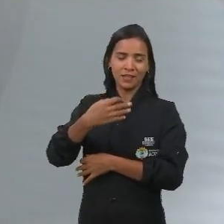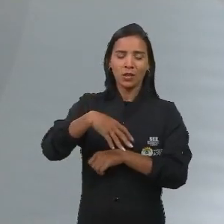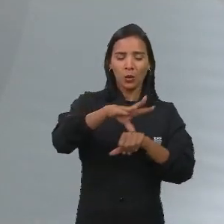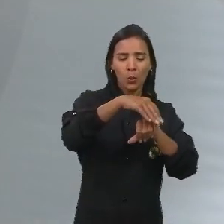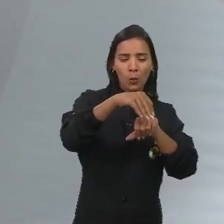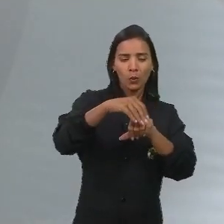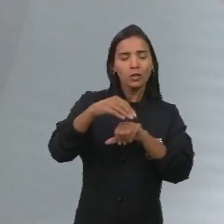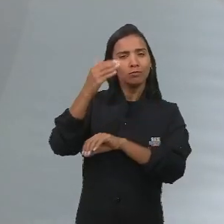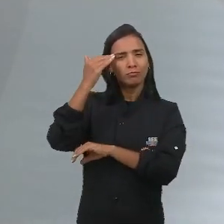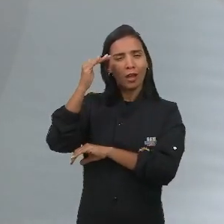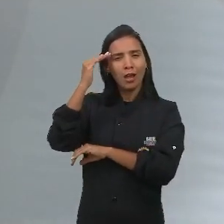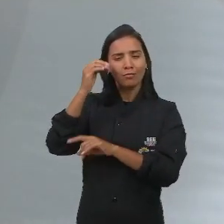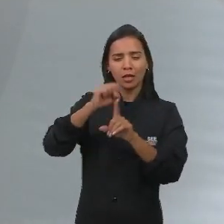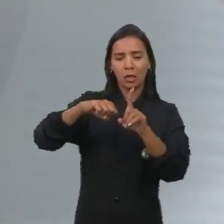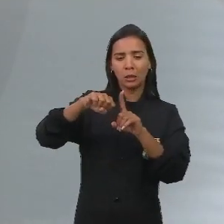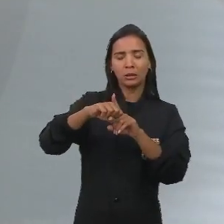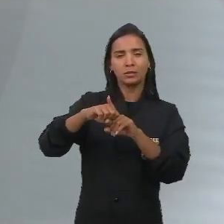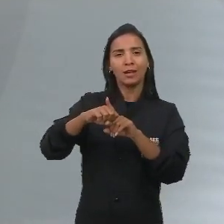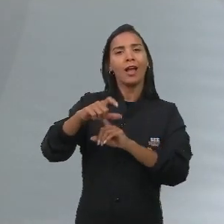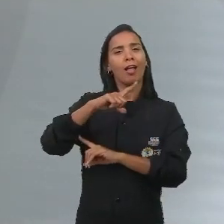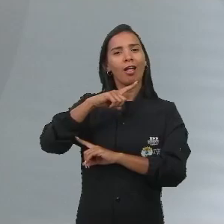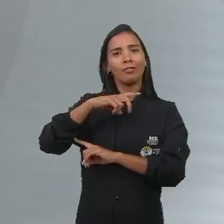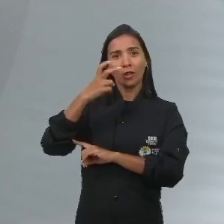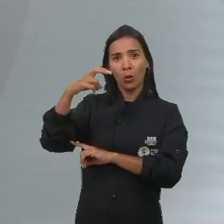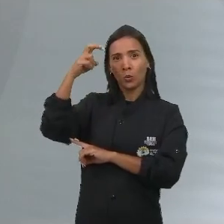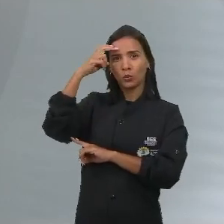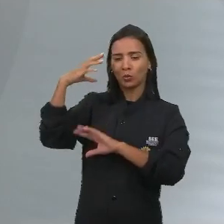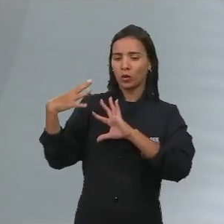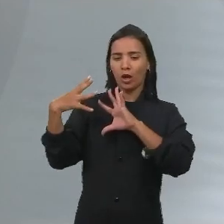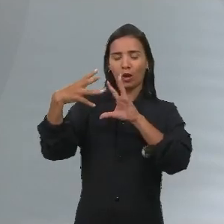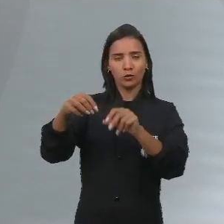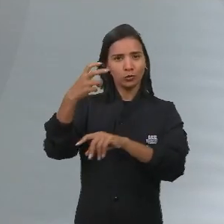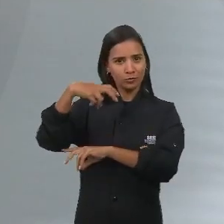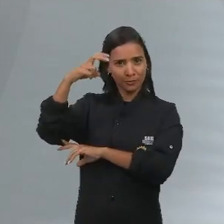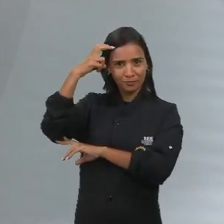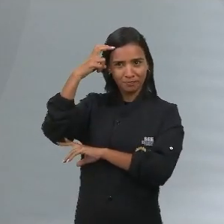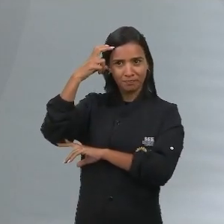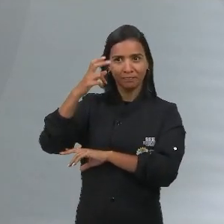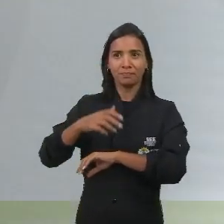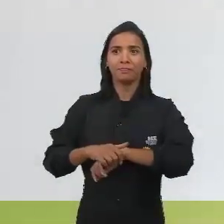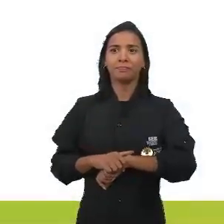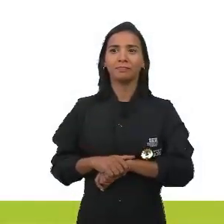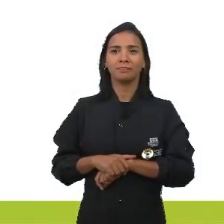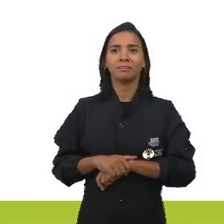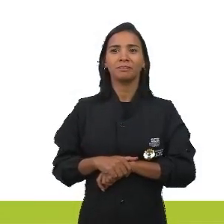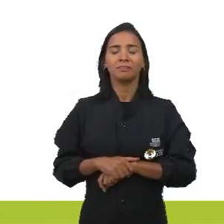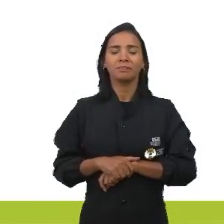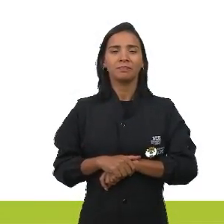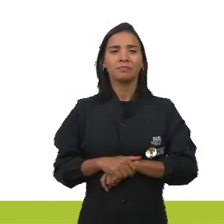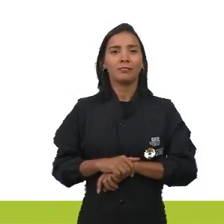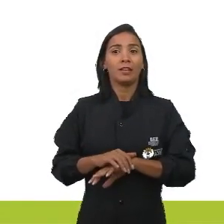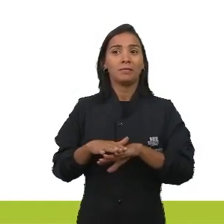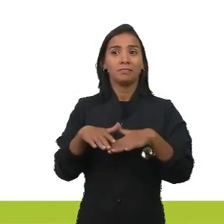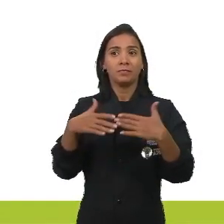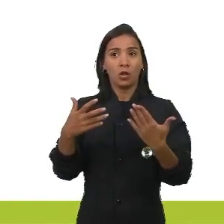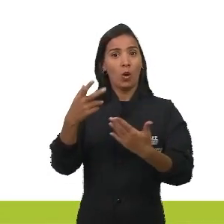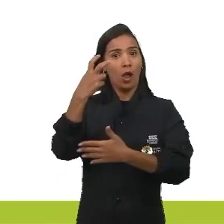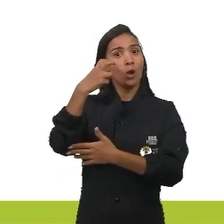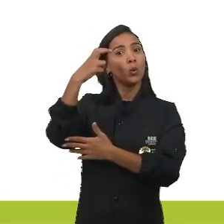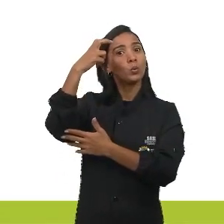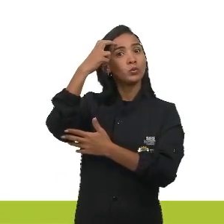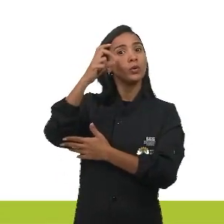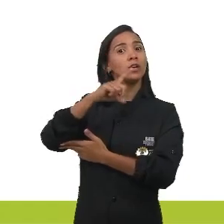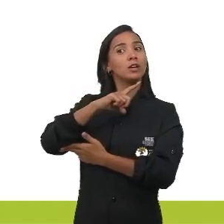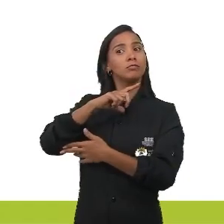saber sociedade ali grupo já temos Cultura beleza compreendido isso vamos avançar a cultura vai ter uma